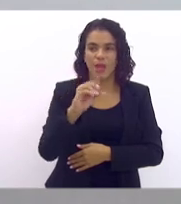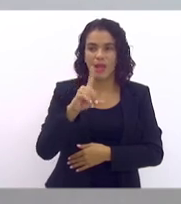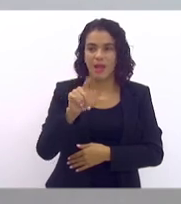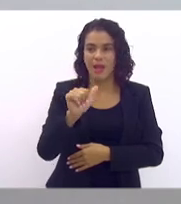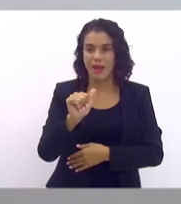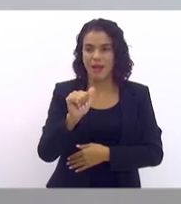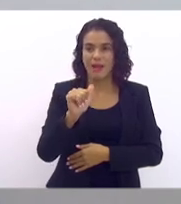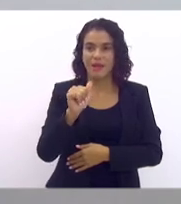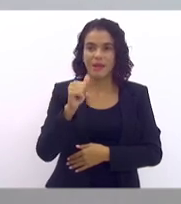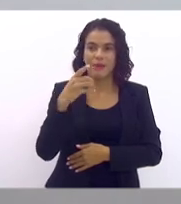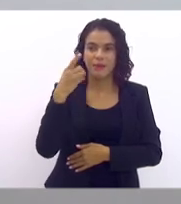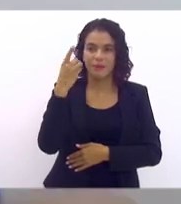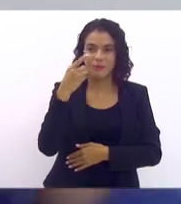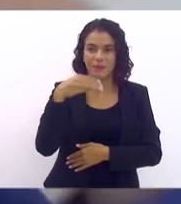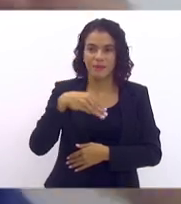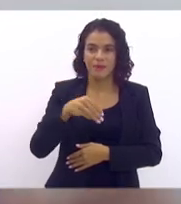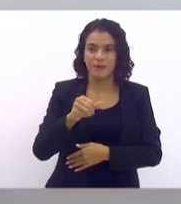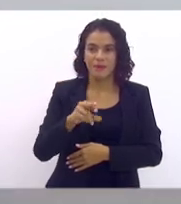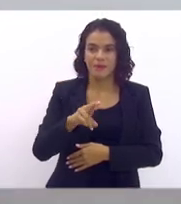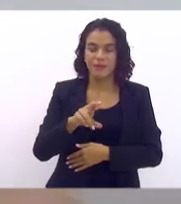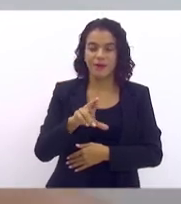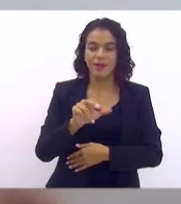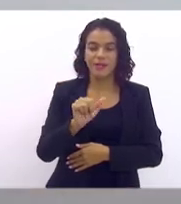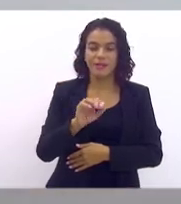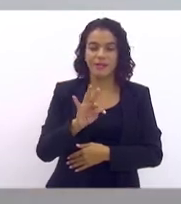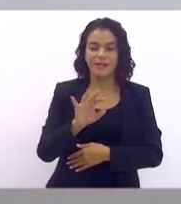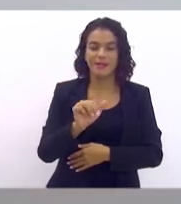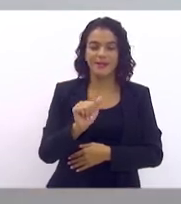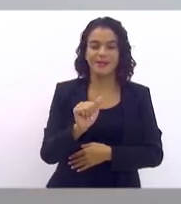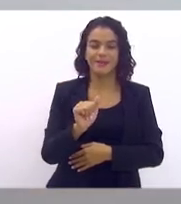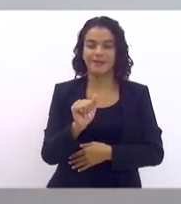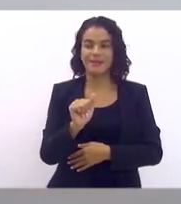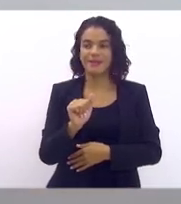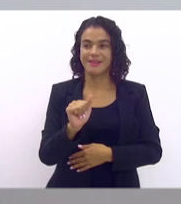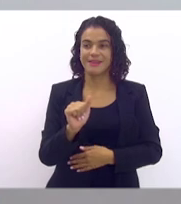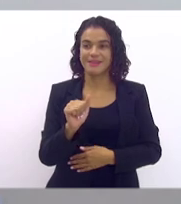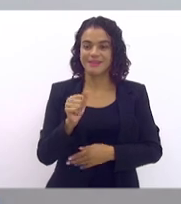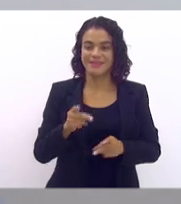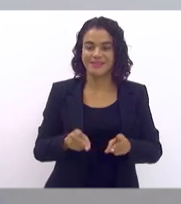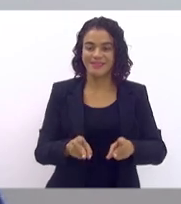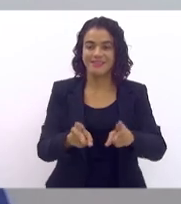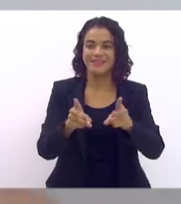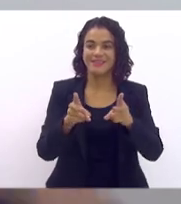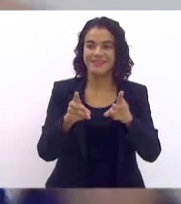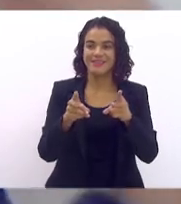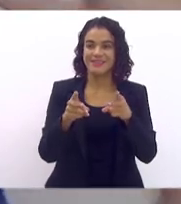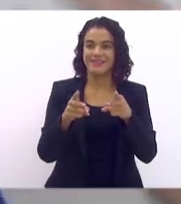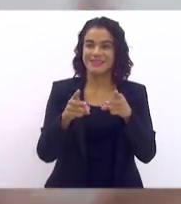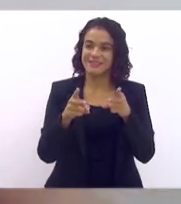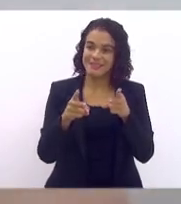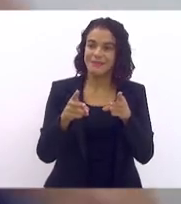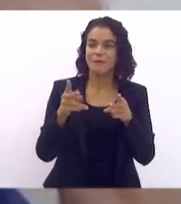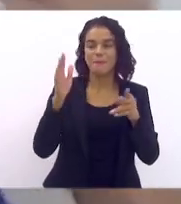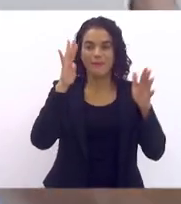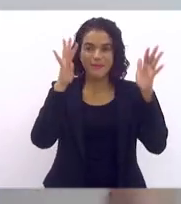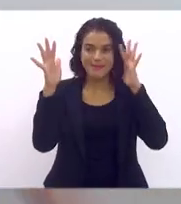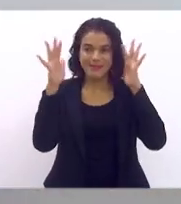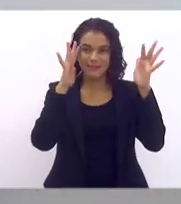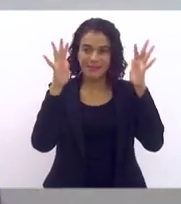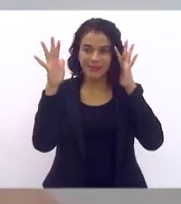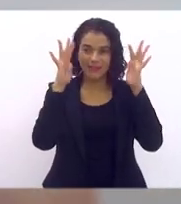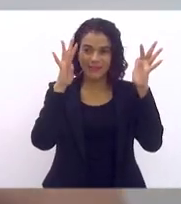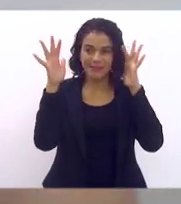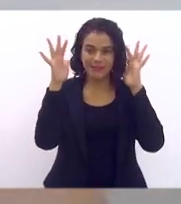Marta Rocha, se a gente puder depois algum momento trocar contato para continuar, né, até para pensar saídas,